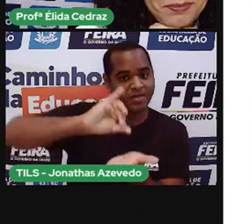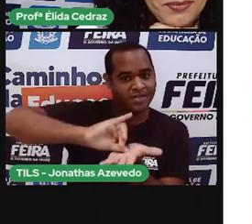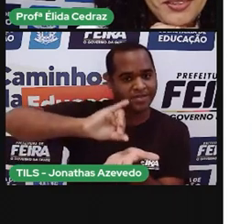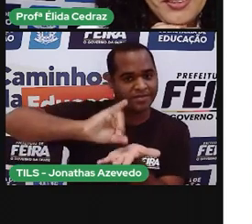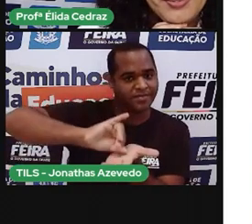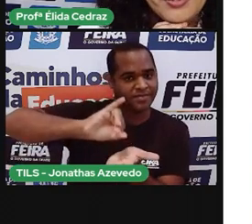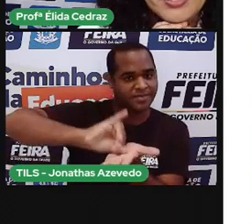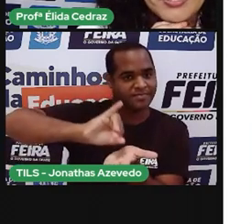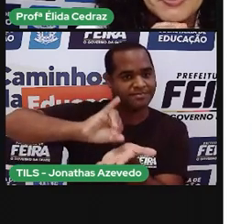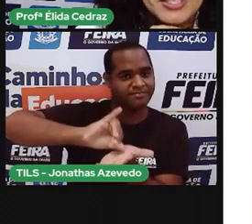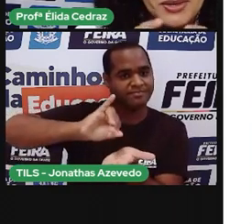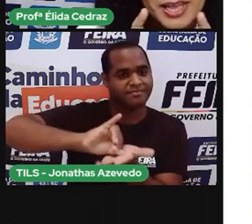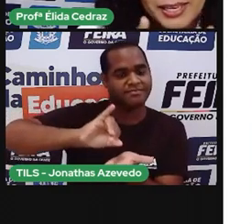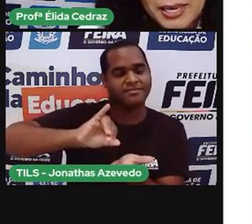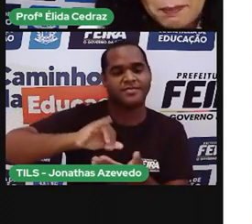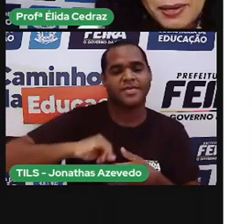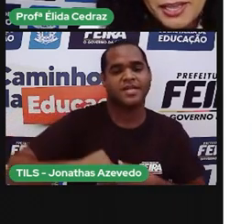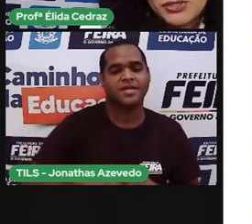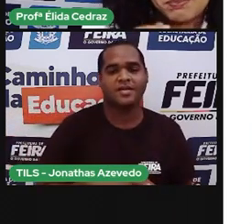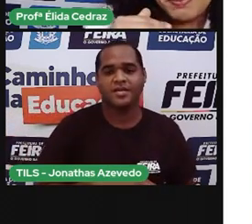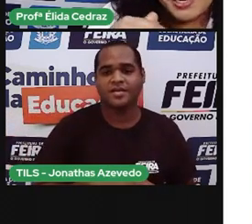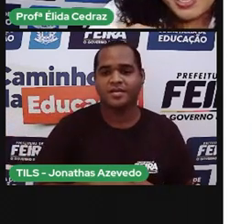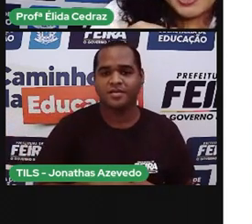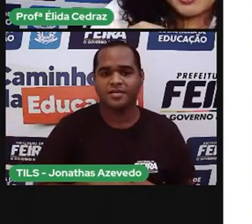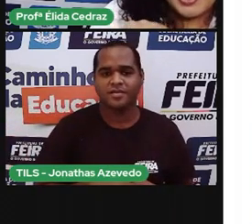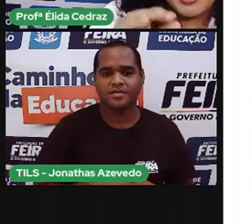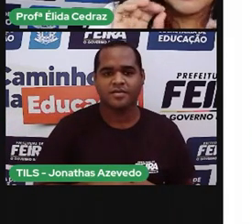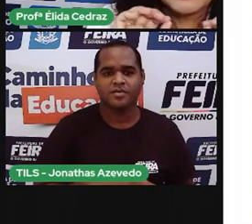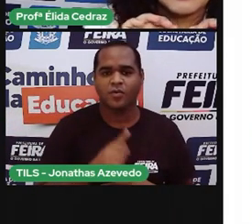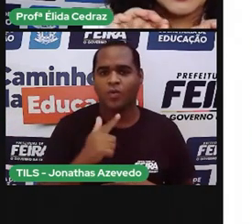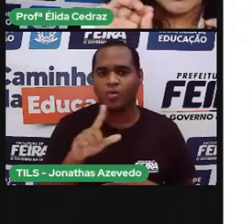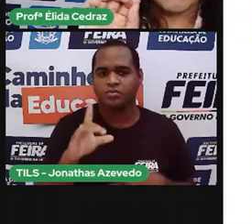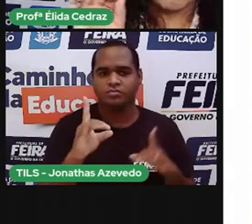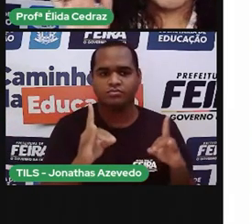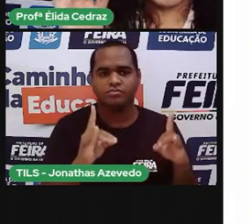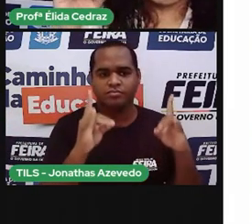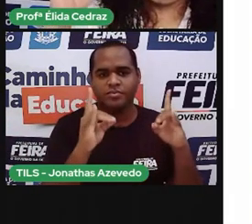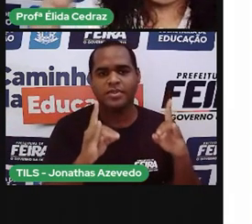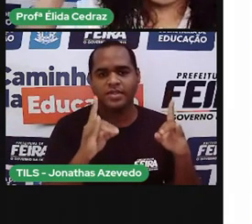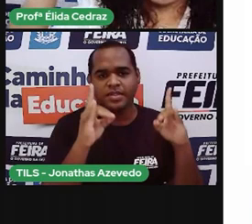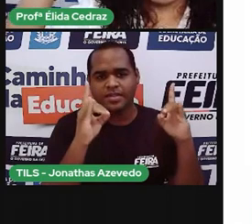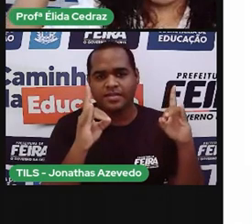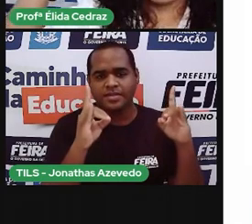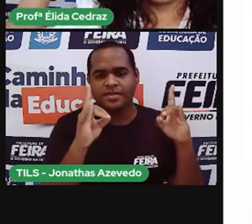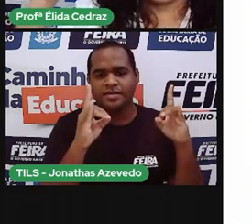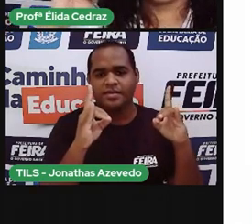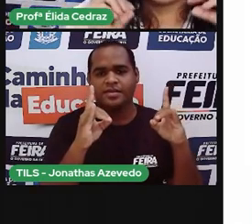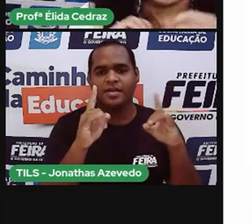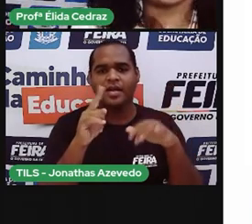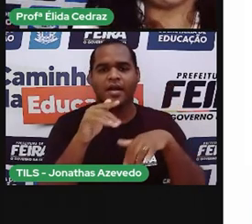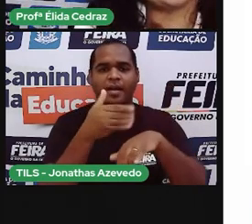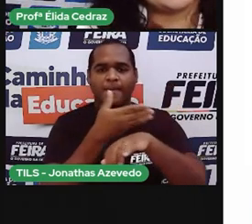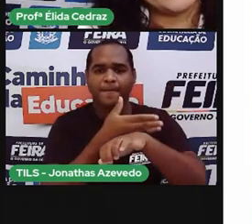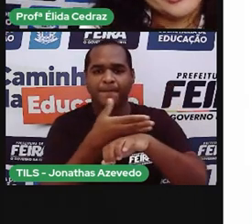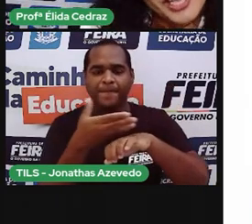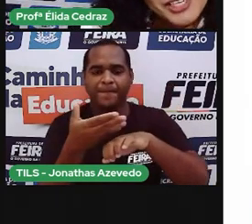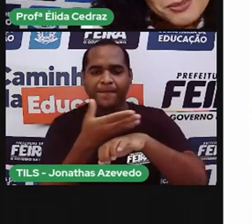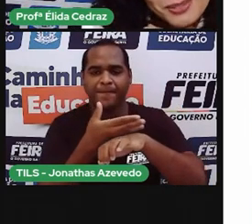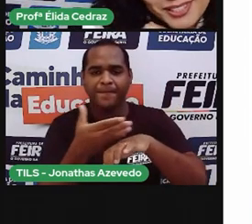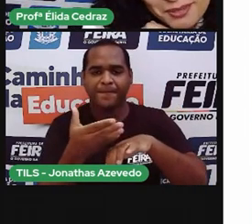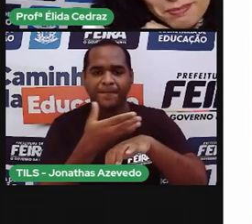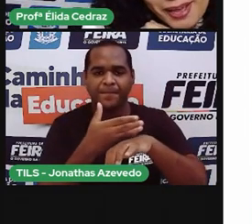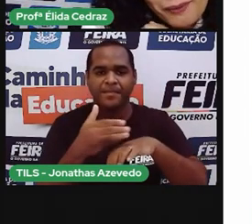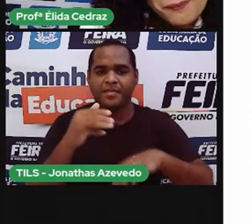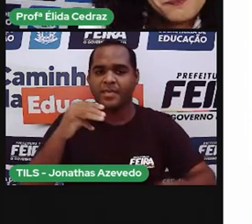cidade. Se você olhar aquele prédio bem lá atrás, com as pontinhas brancas, é o Mercado de